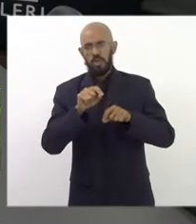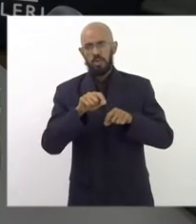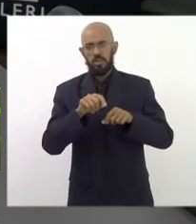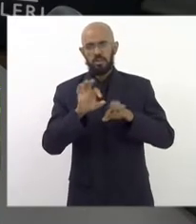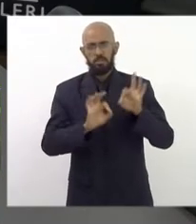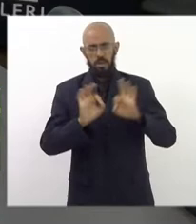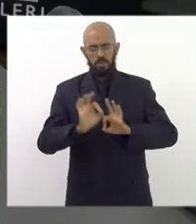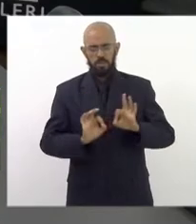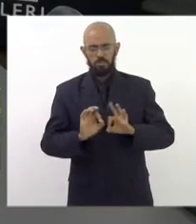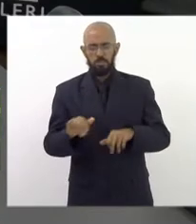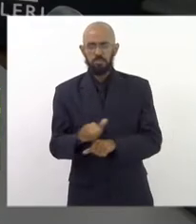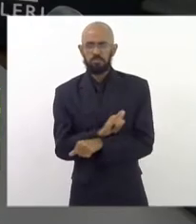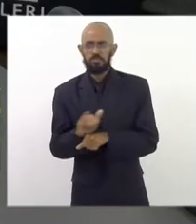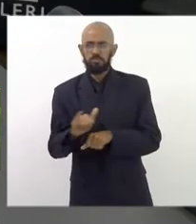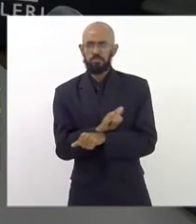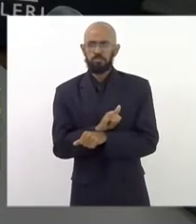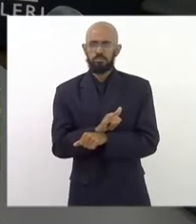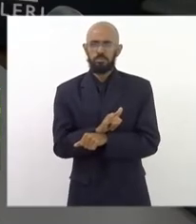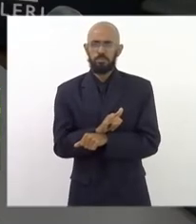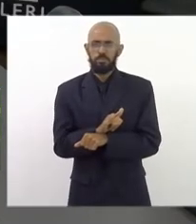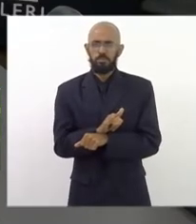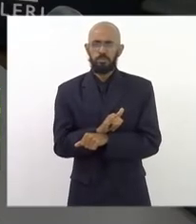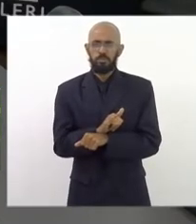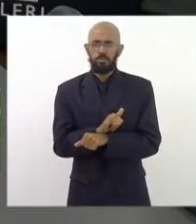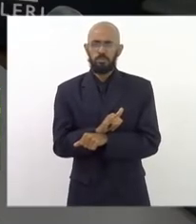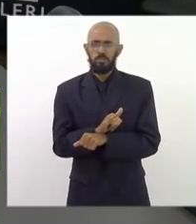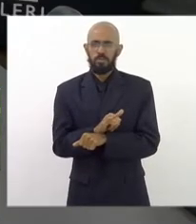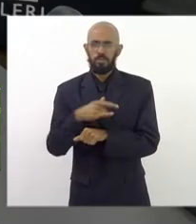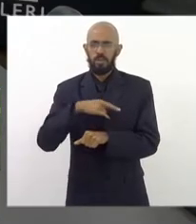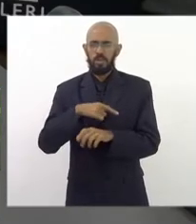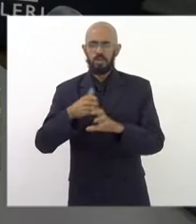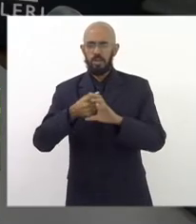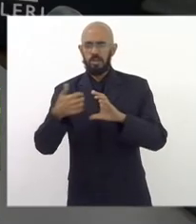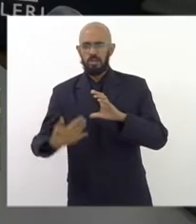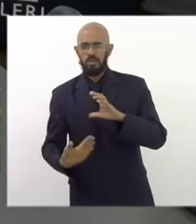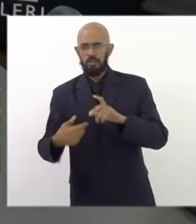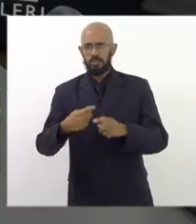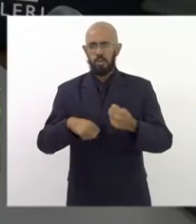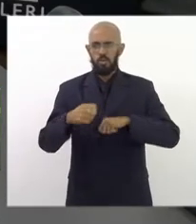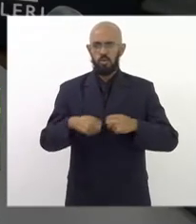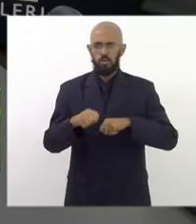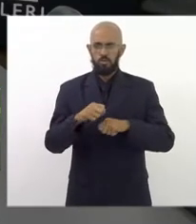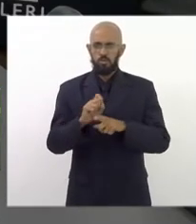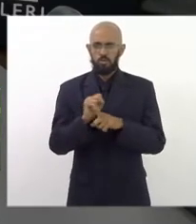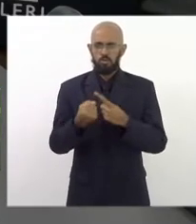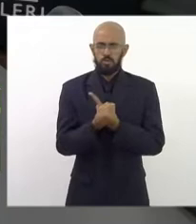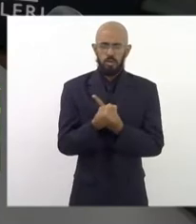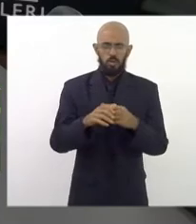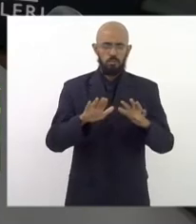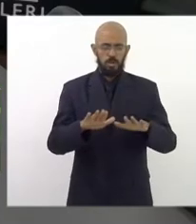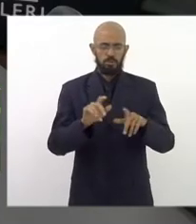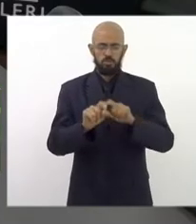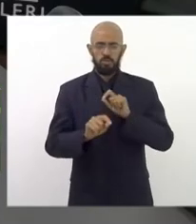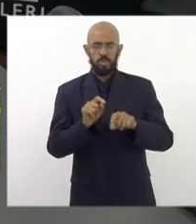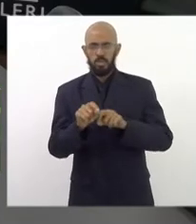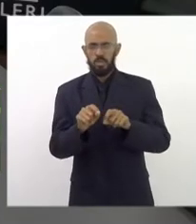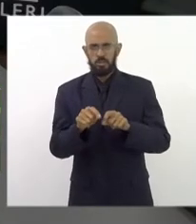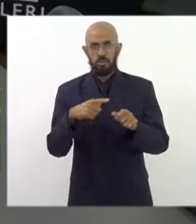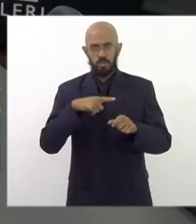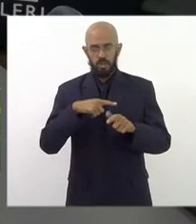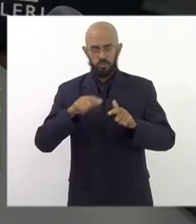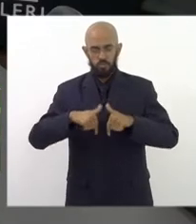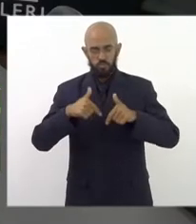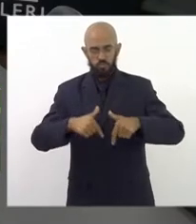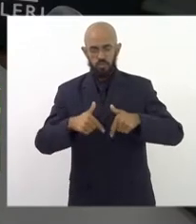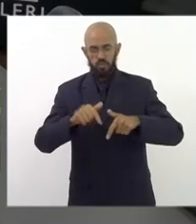estratégico de caráter econômico e social. Que claro que a gente teve esforço de plano de planejamento agora